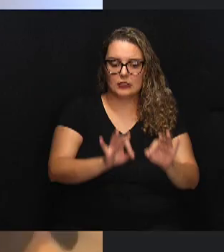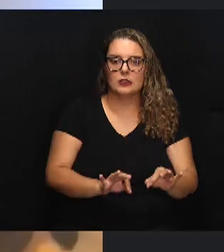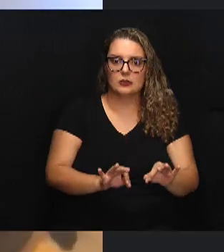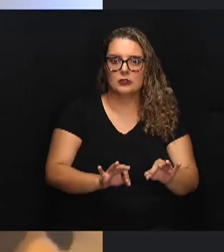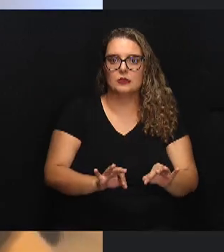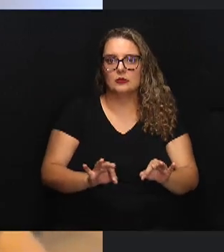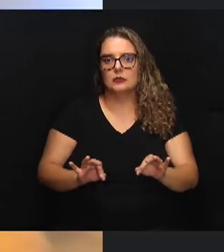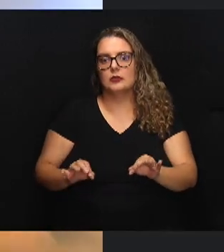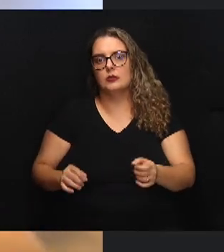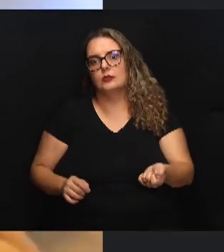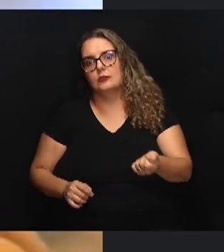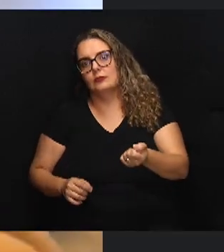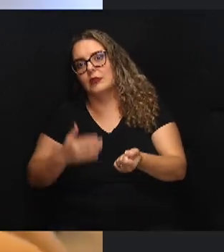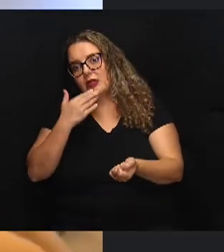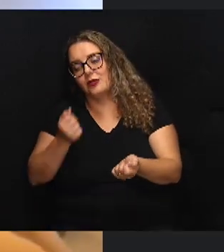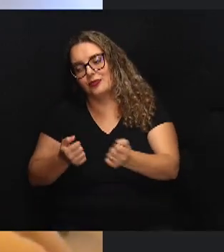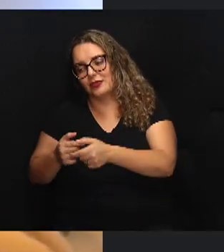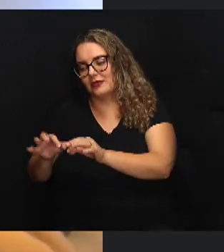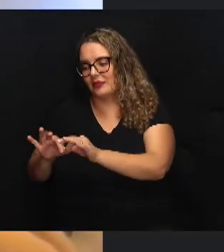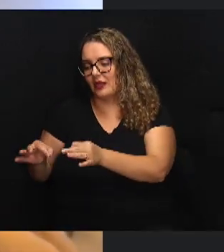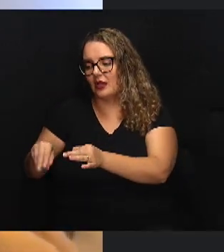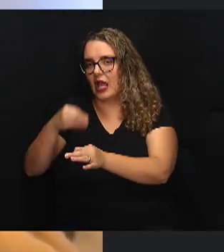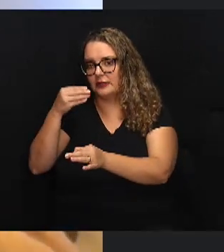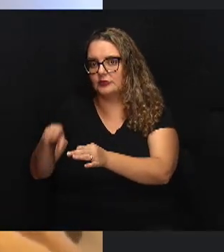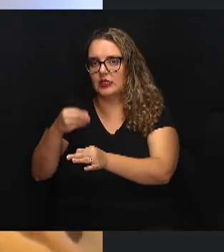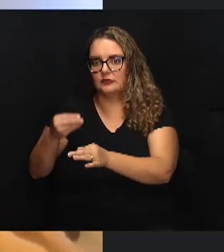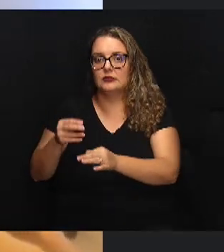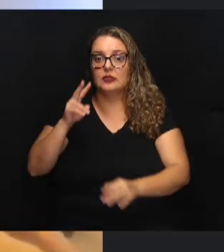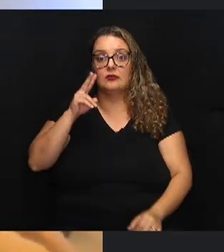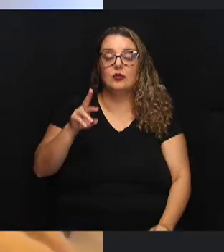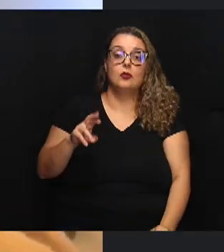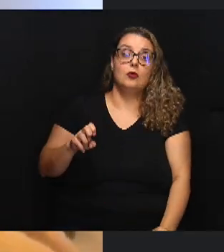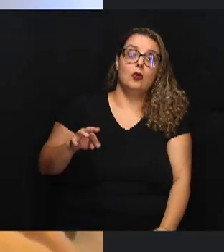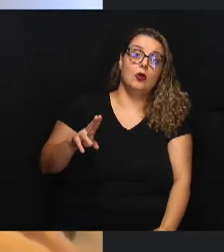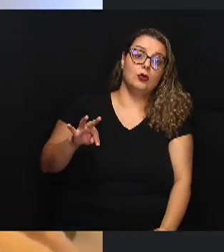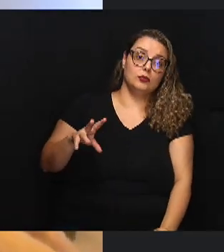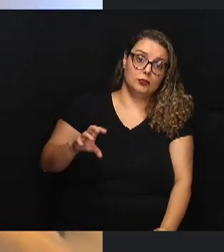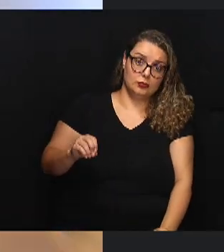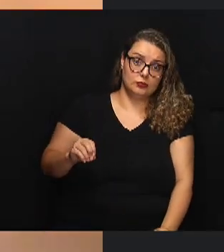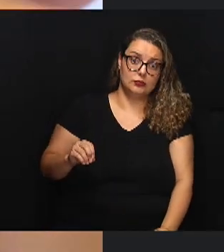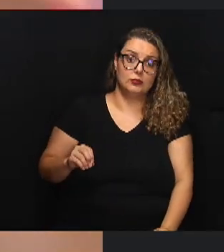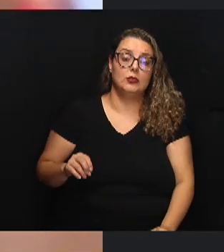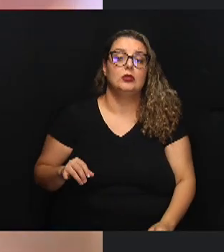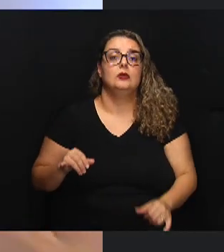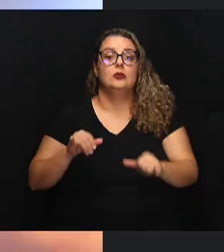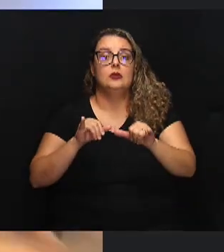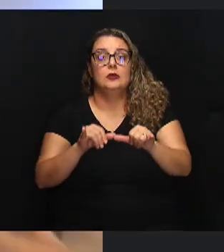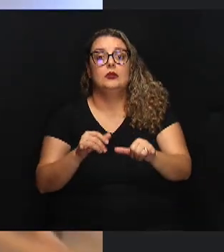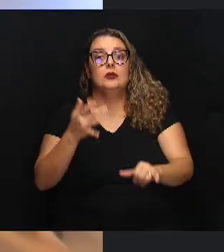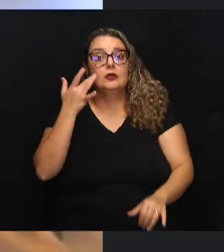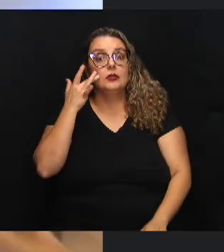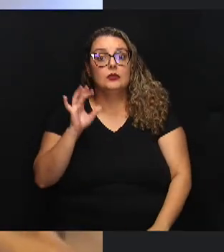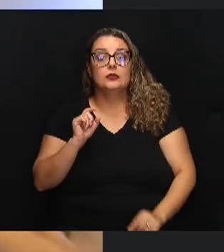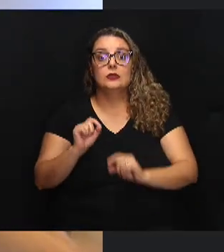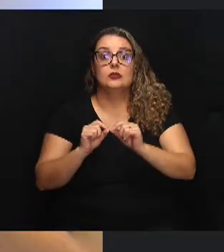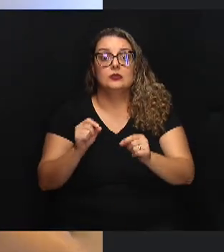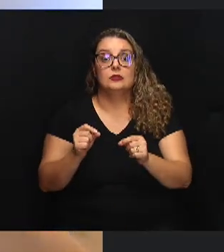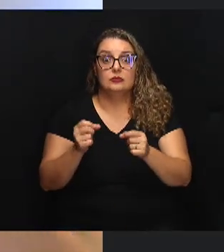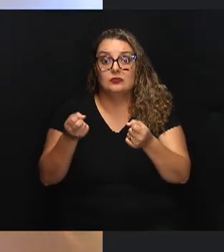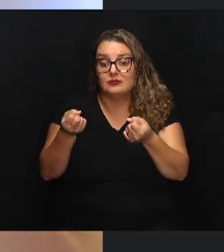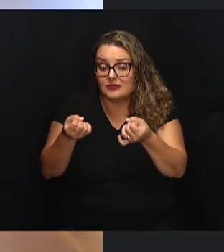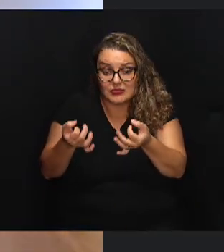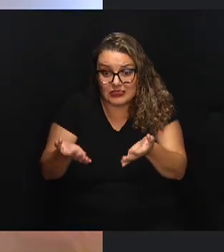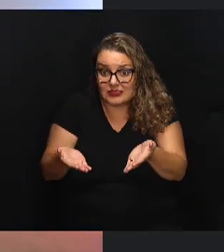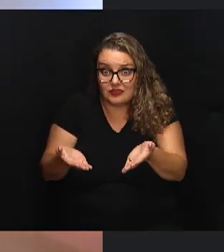coisa mais rápida. Então, a gente fala muito para olhar o rótulo, né? Então, se você tem um alimento ali no supermercado que você não sabe o que está falando, que